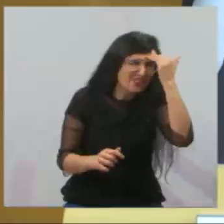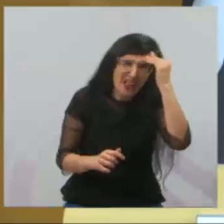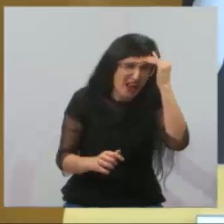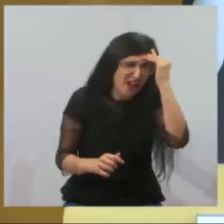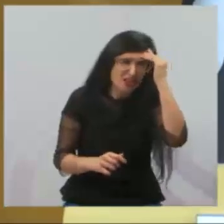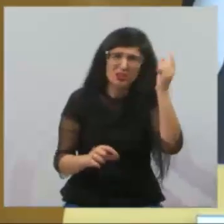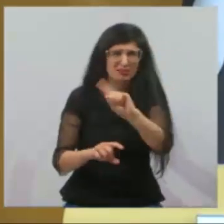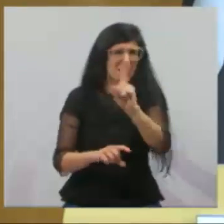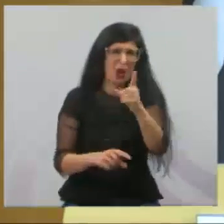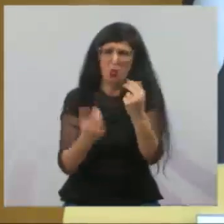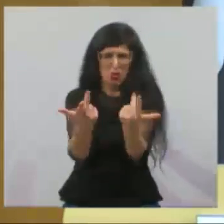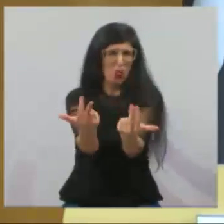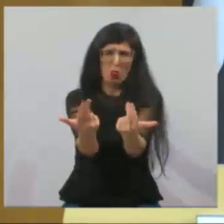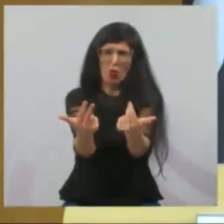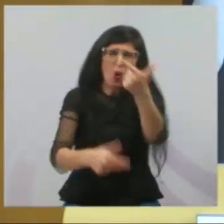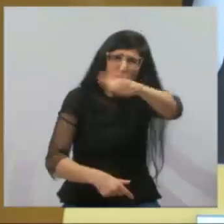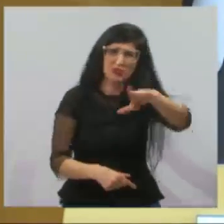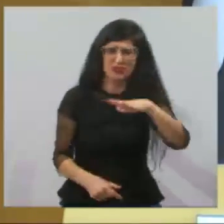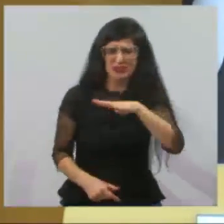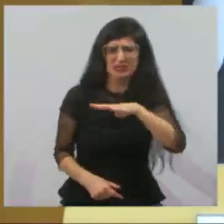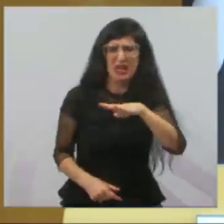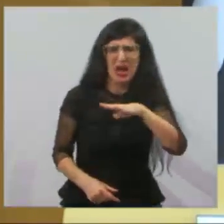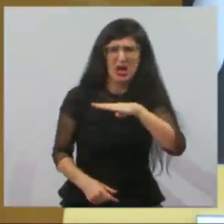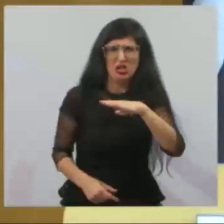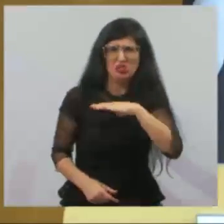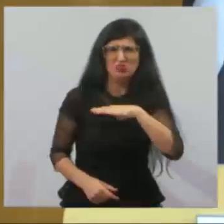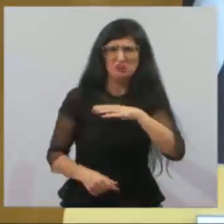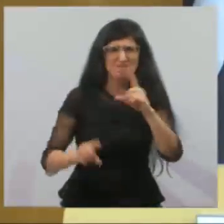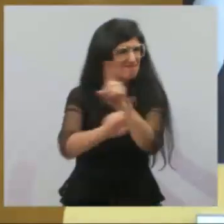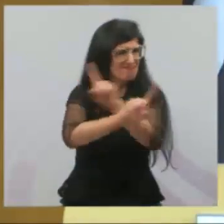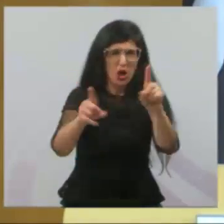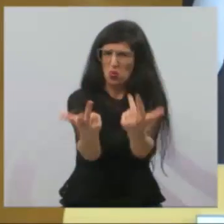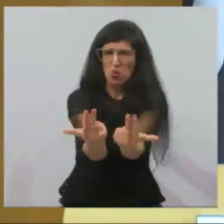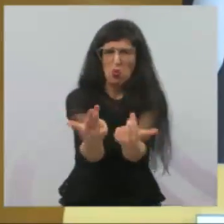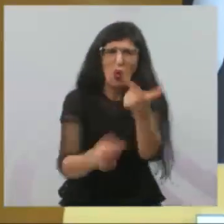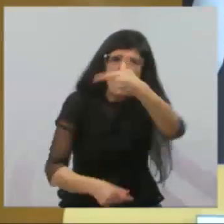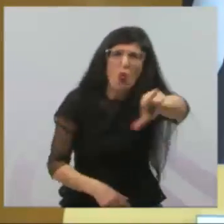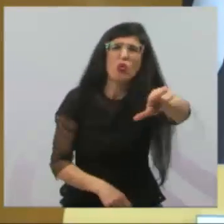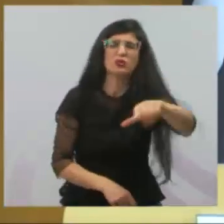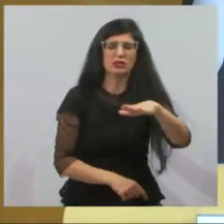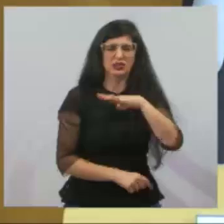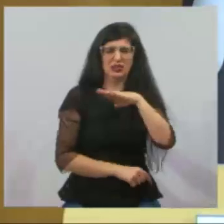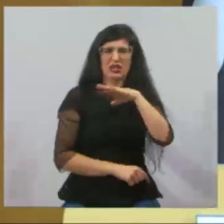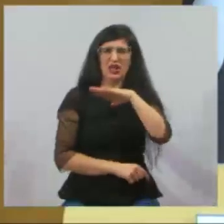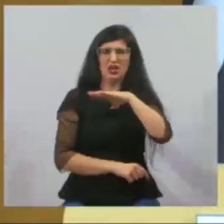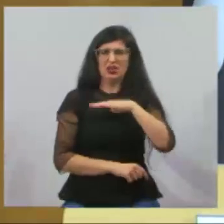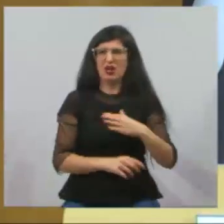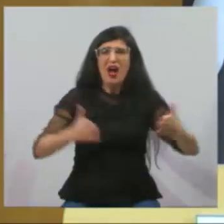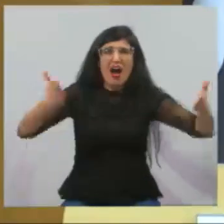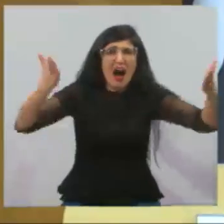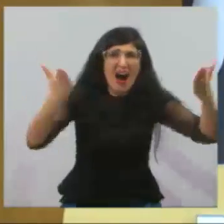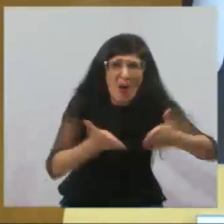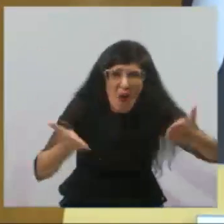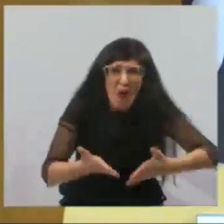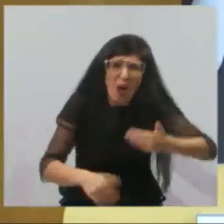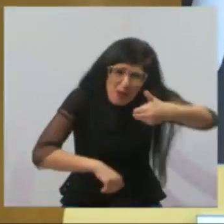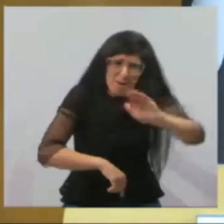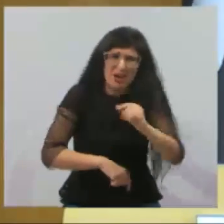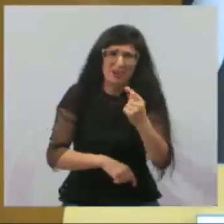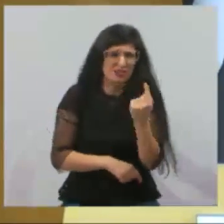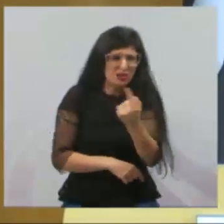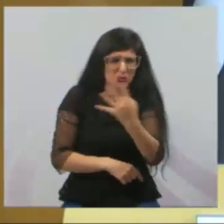eu vou insistir. Não é momento de fazer desconto no salário de ninguém com essa pandemia.